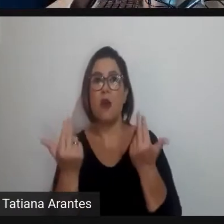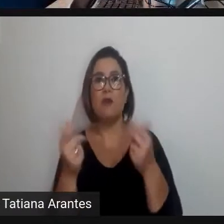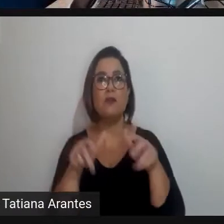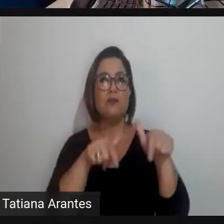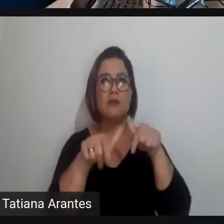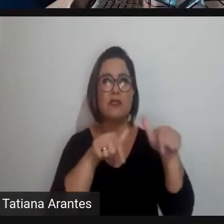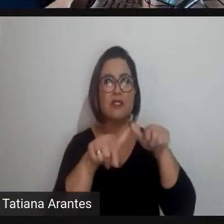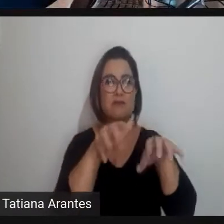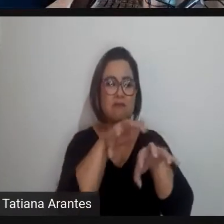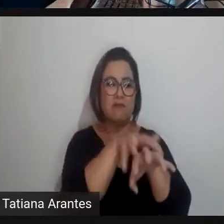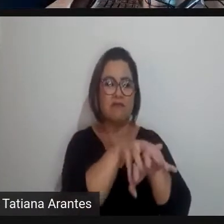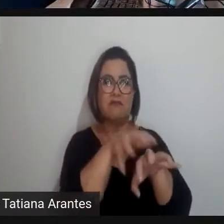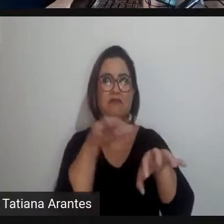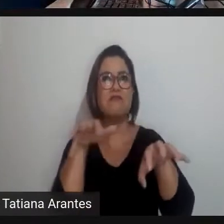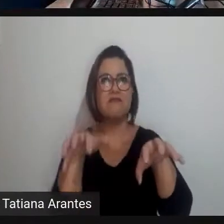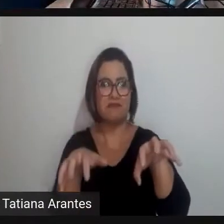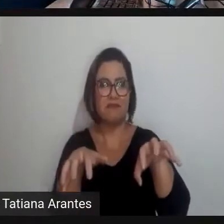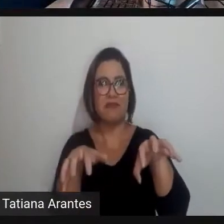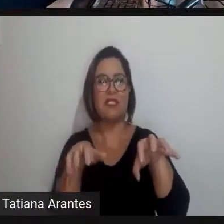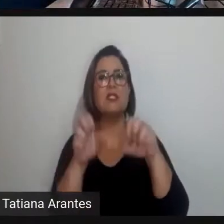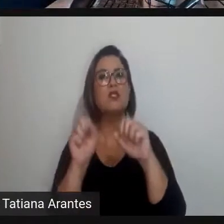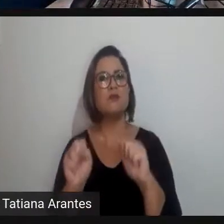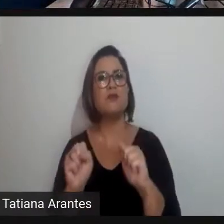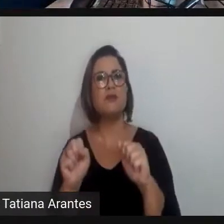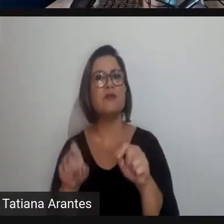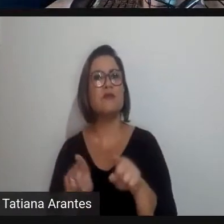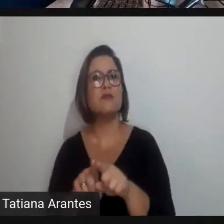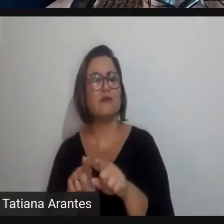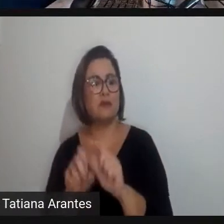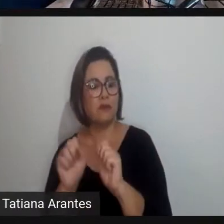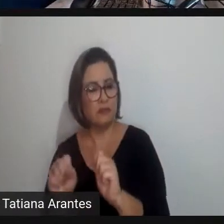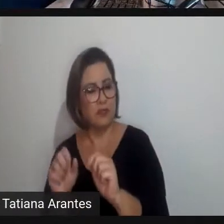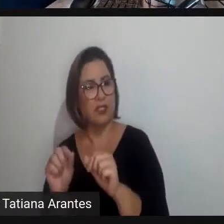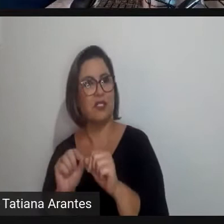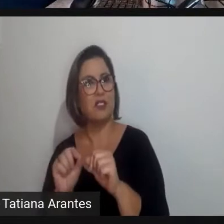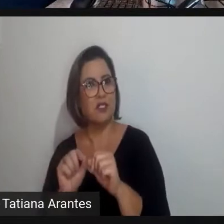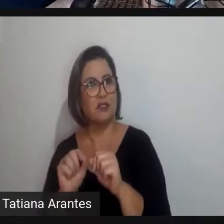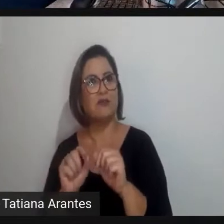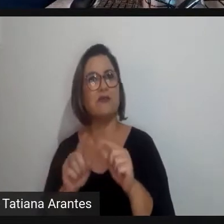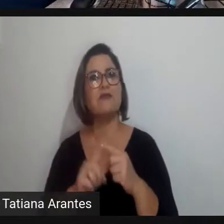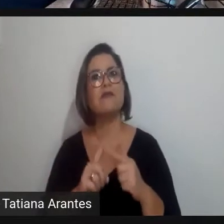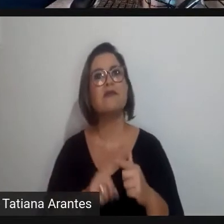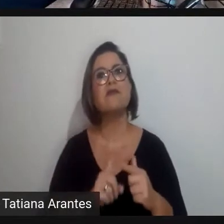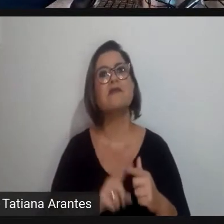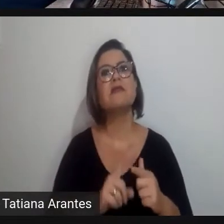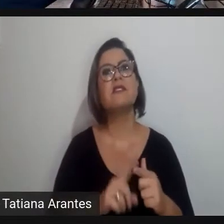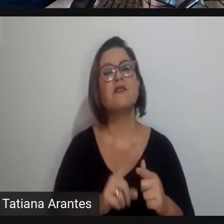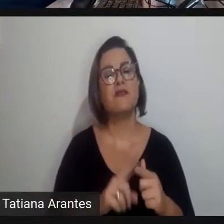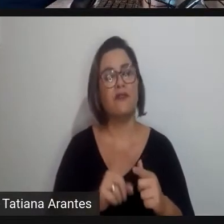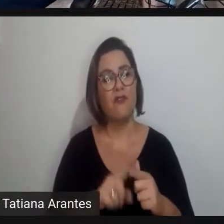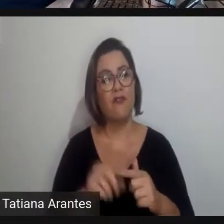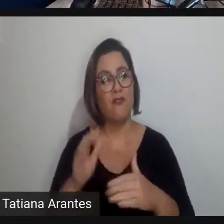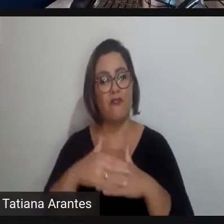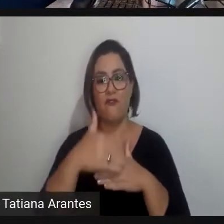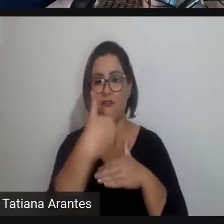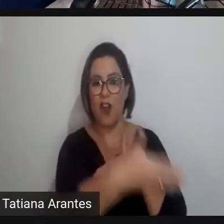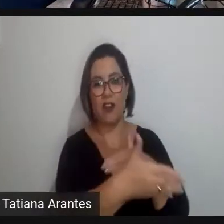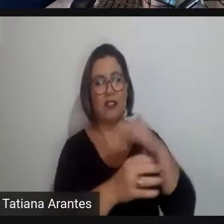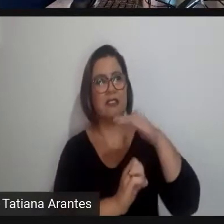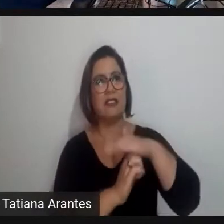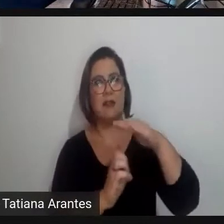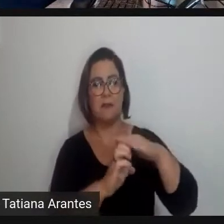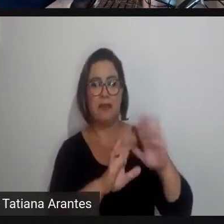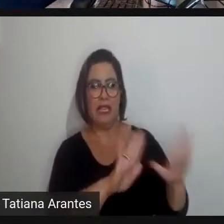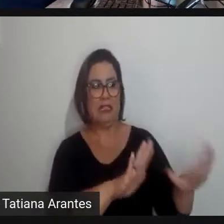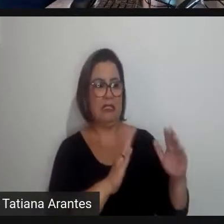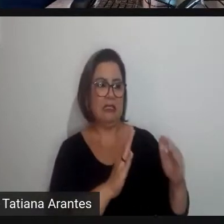Ele pode ser realizado por teletrabalho, em que o trabalhador está fora da instituição